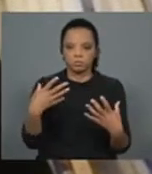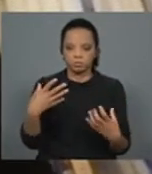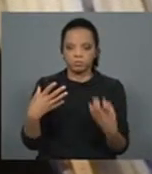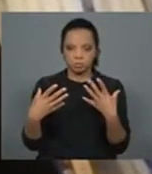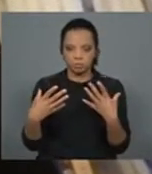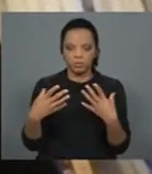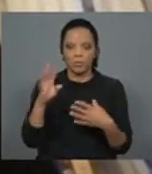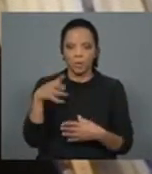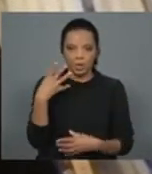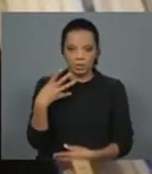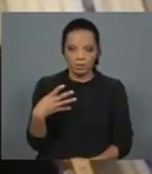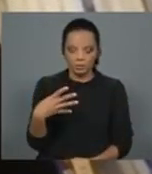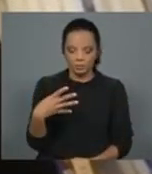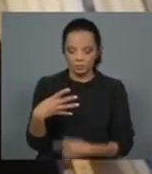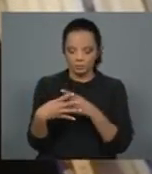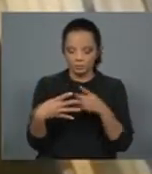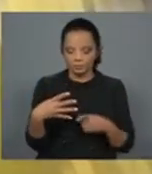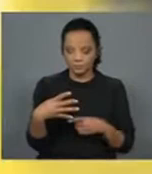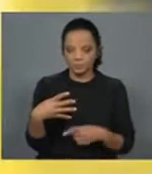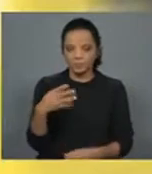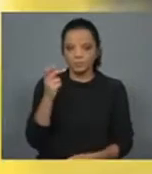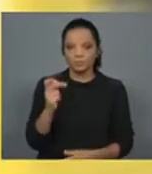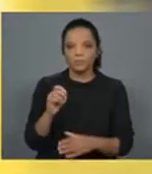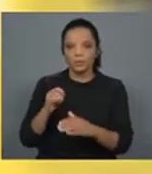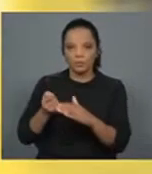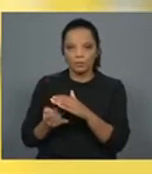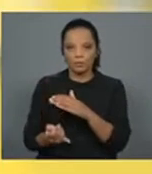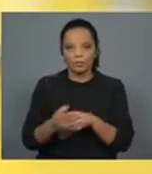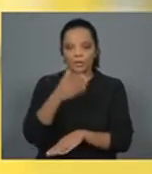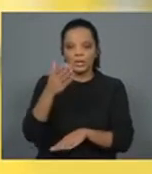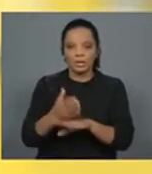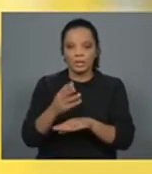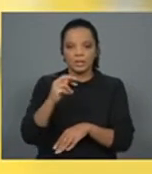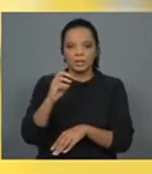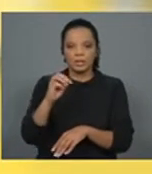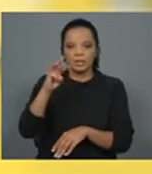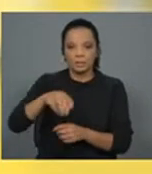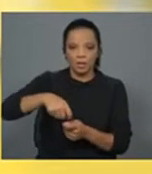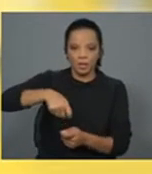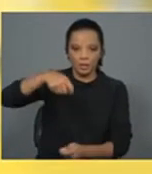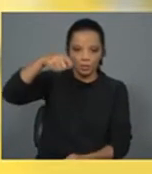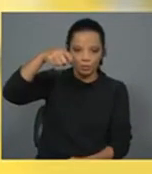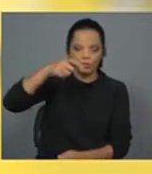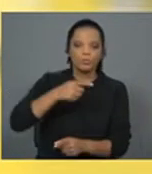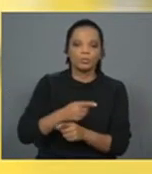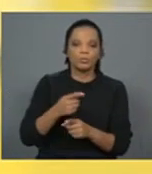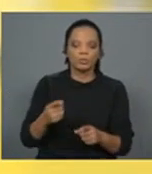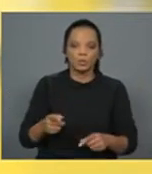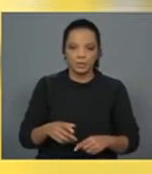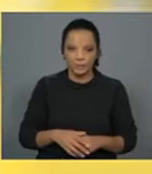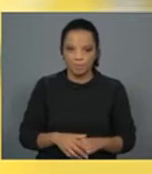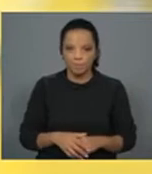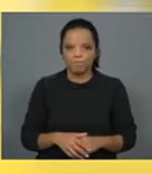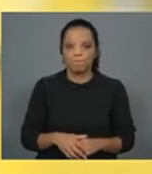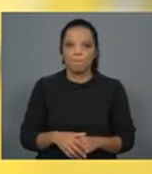ser colocados num furo até 30 metros, isto para completar,